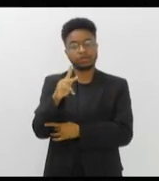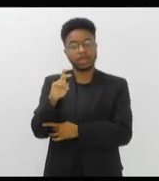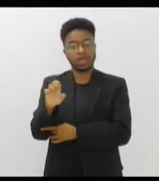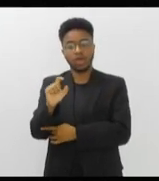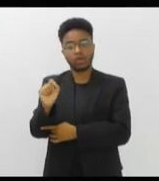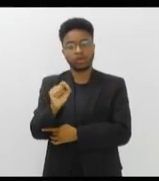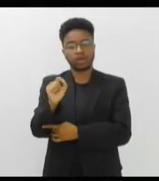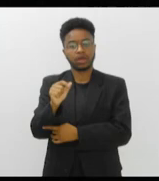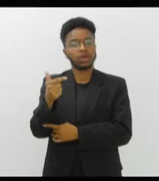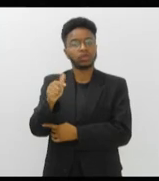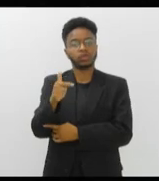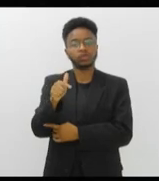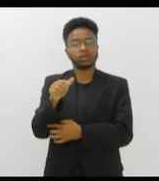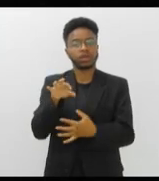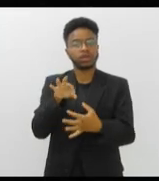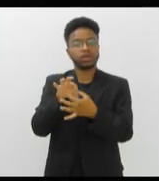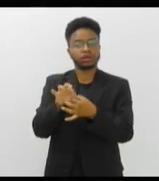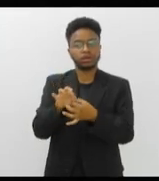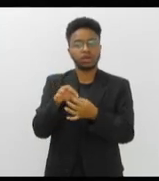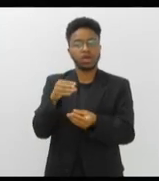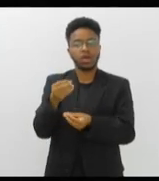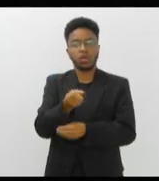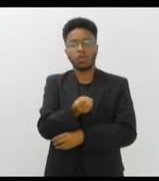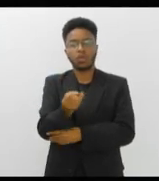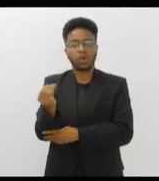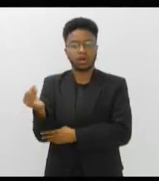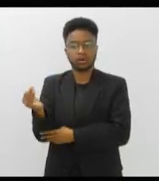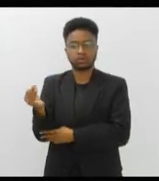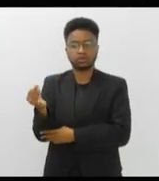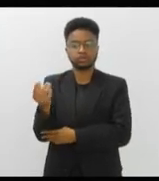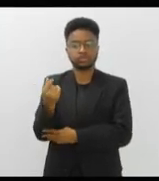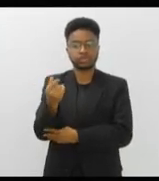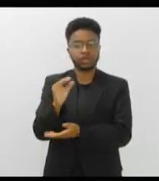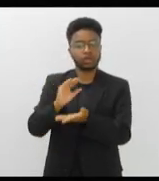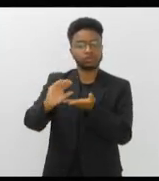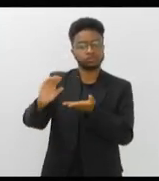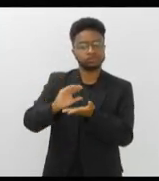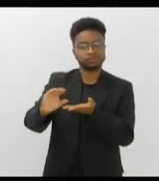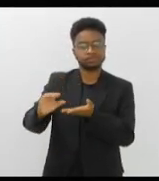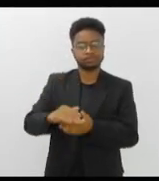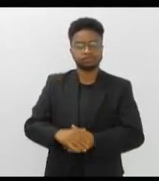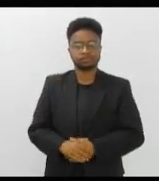consideração em relação de volumes de dinheiro lá